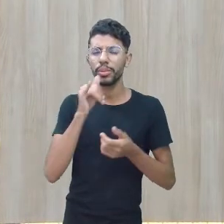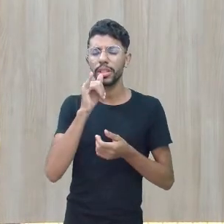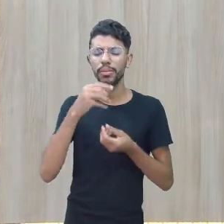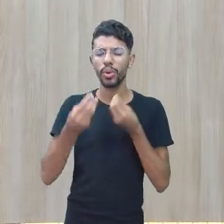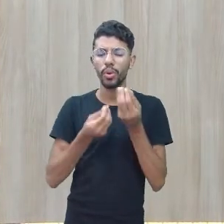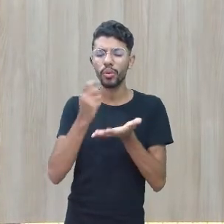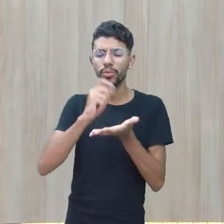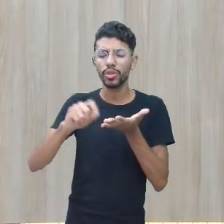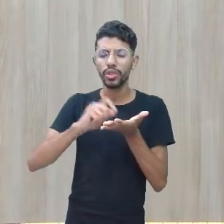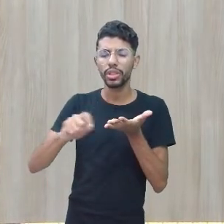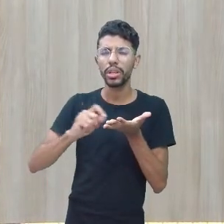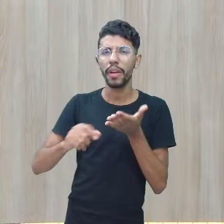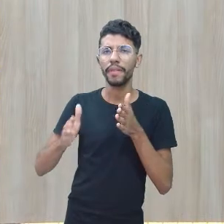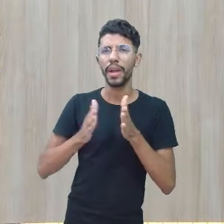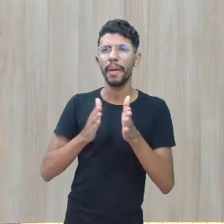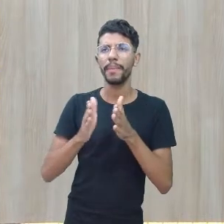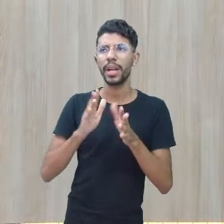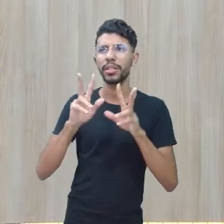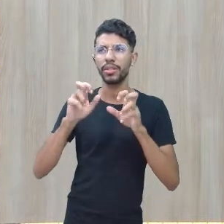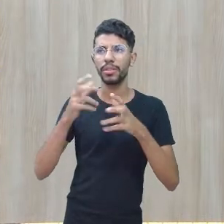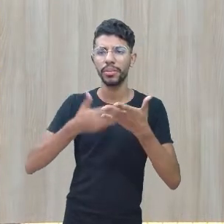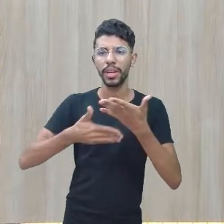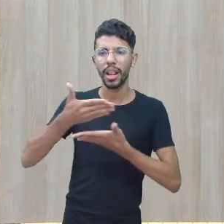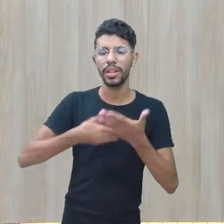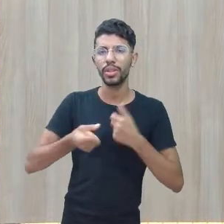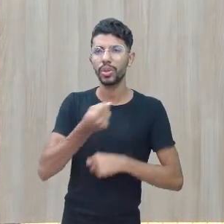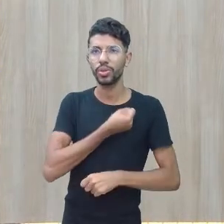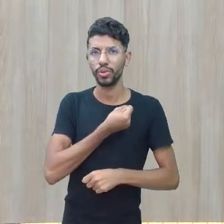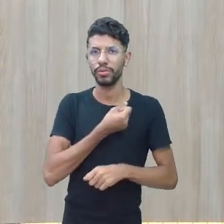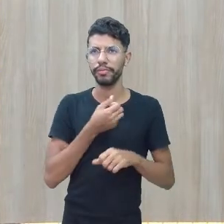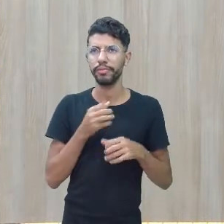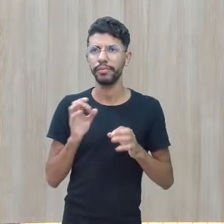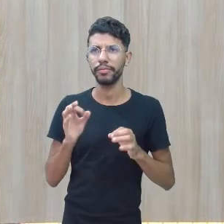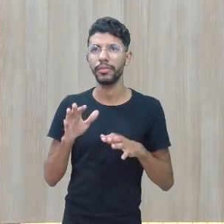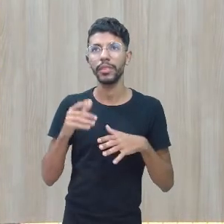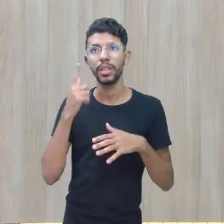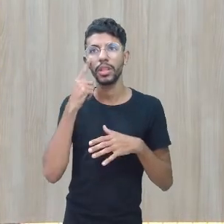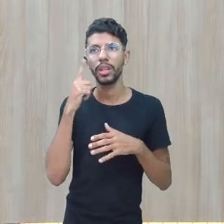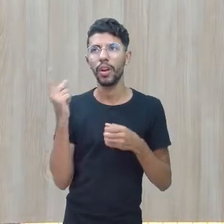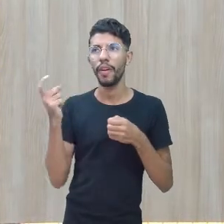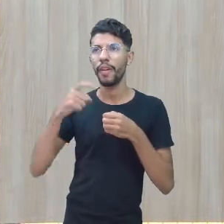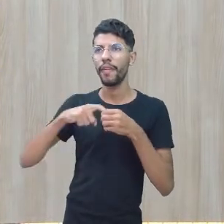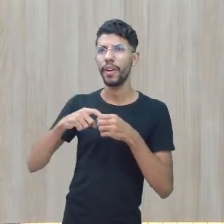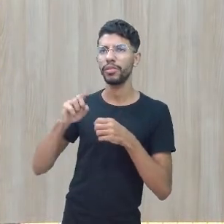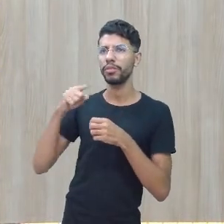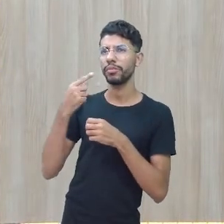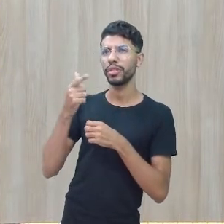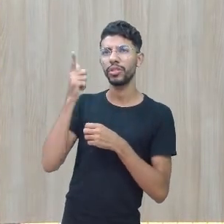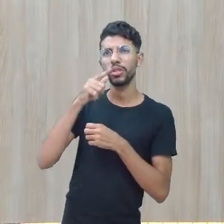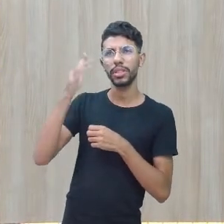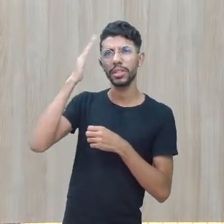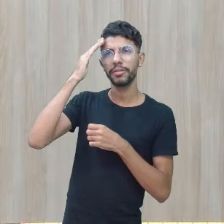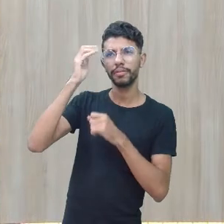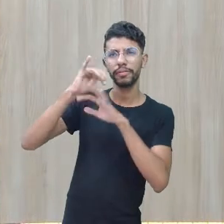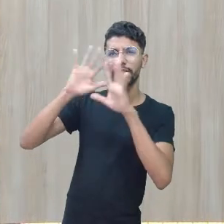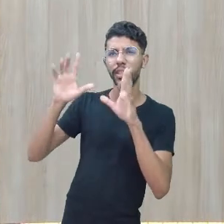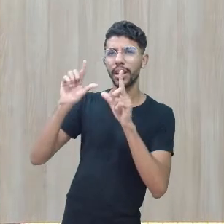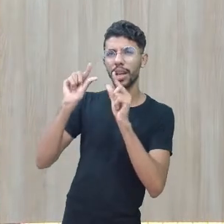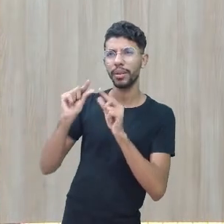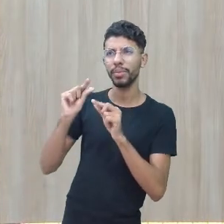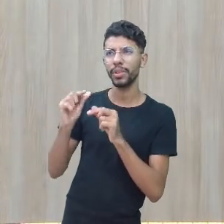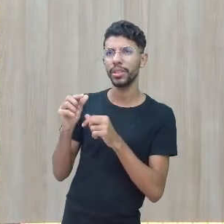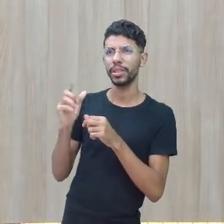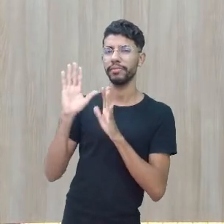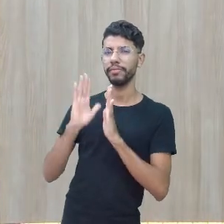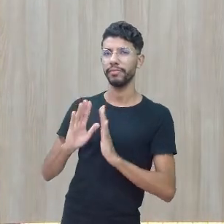escrever essa parte de relação entre os números, tá? Então, deixa eu só voltar aqui para a gente poder entender lá no comecinho.